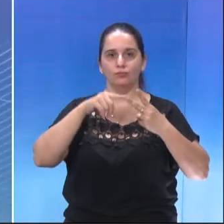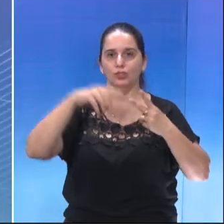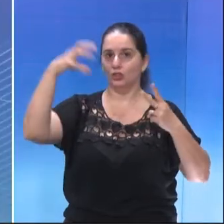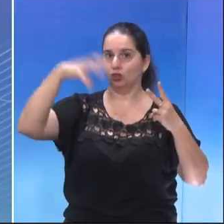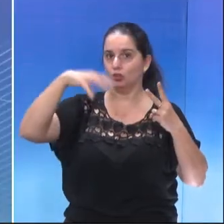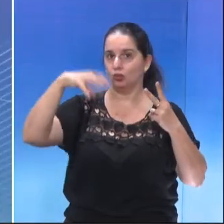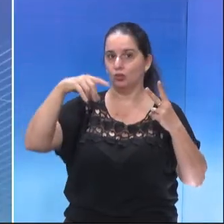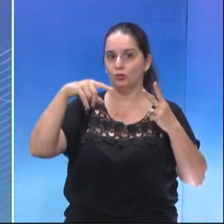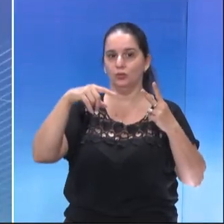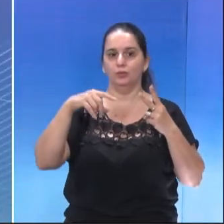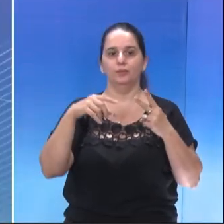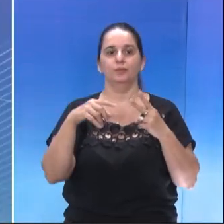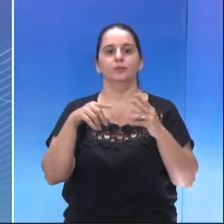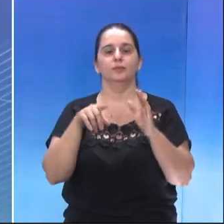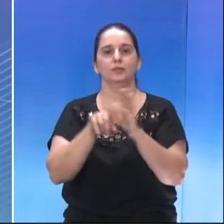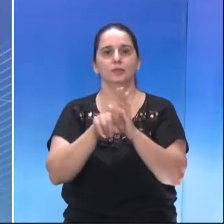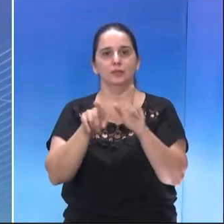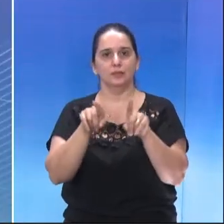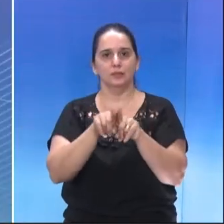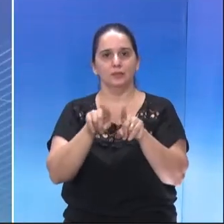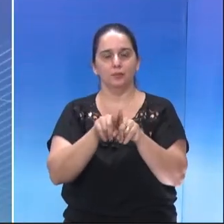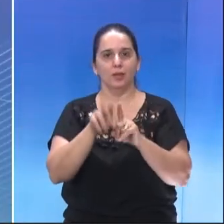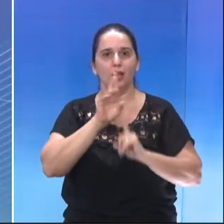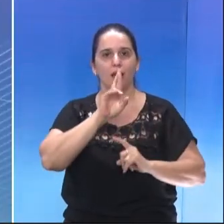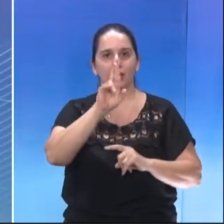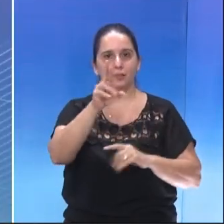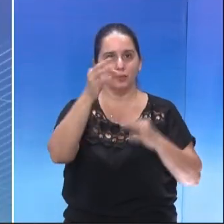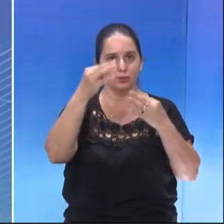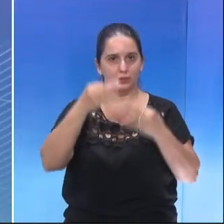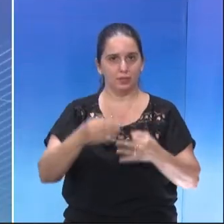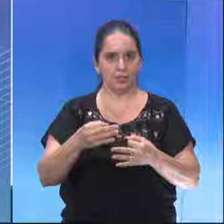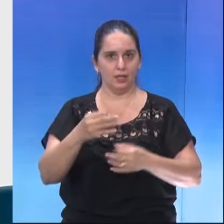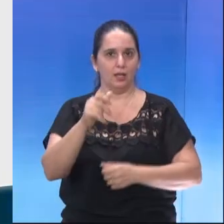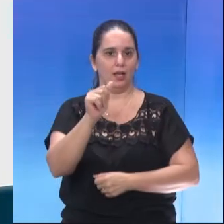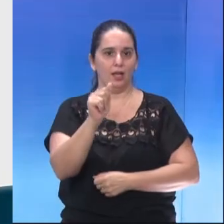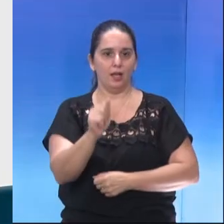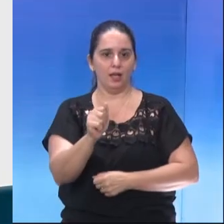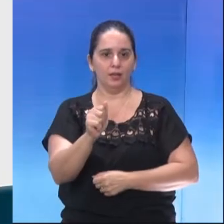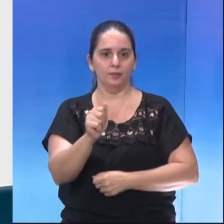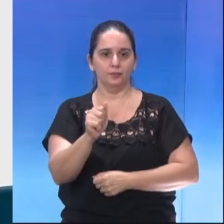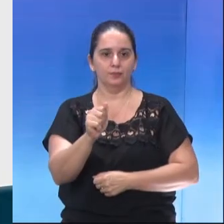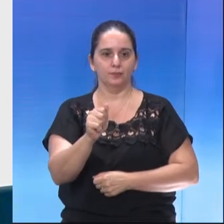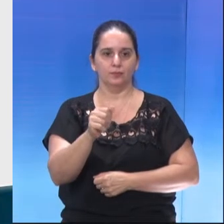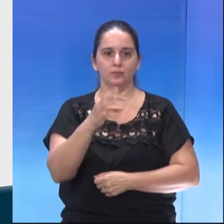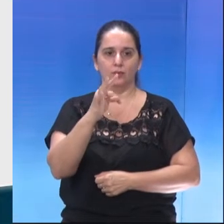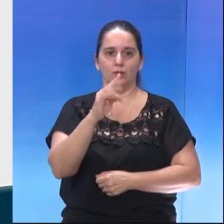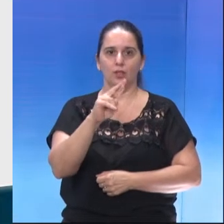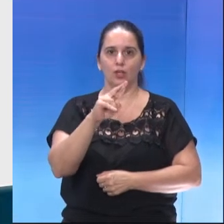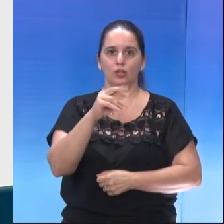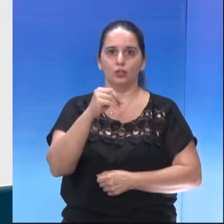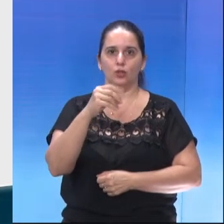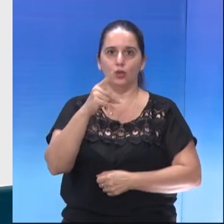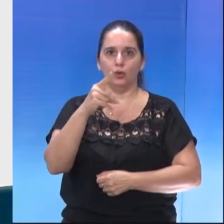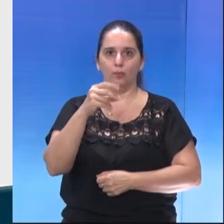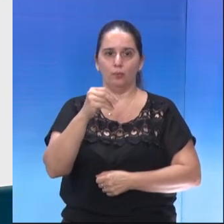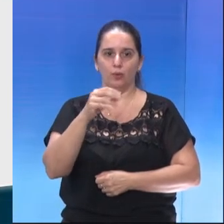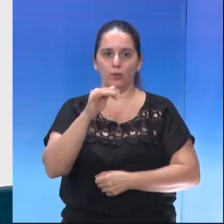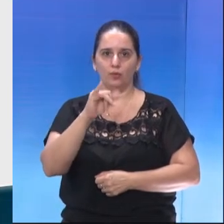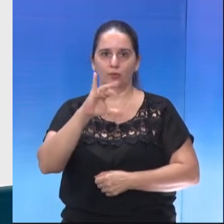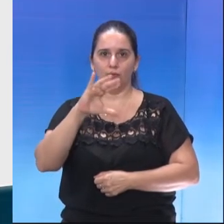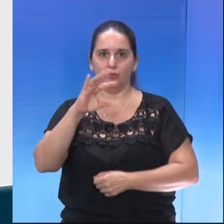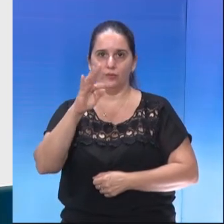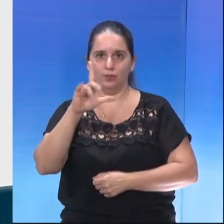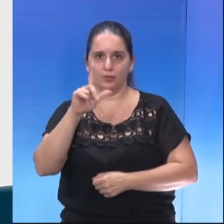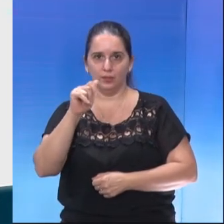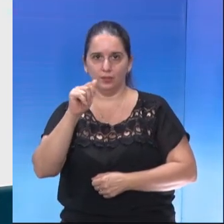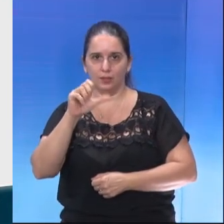você acerta a alternativa correta, que é a letra A, que é tropófitas no clima tropical. Mas vamos analisar as outras